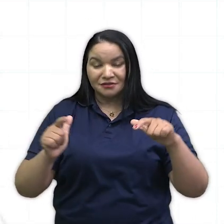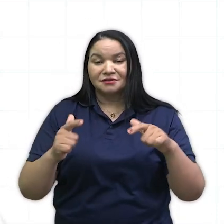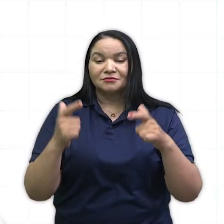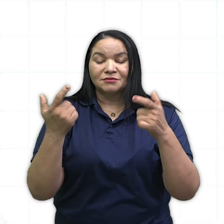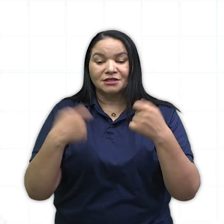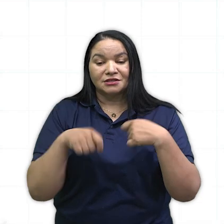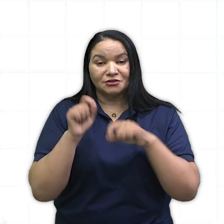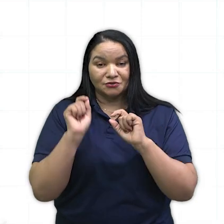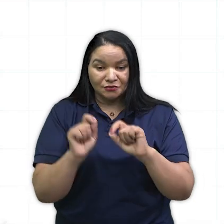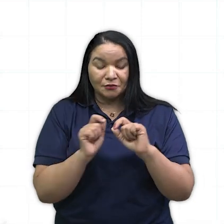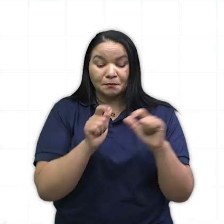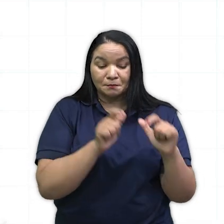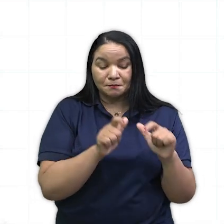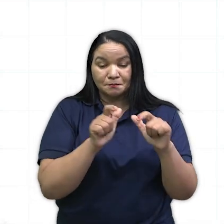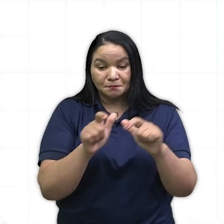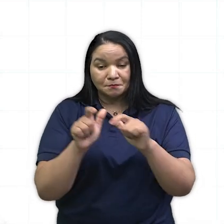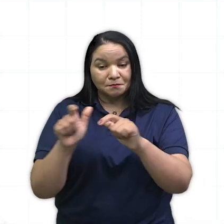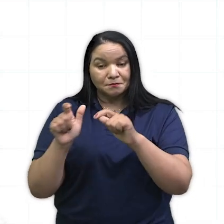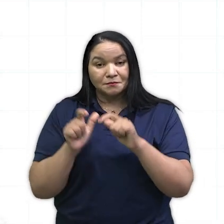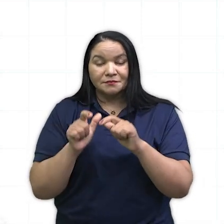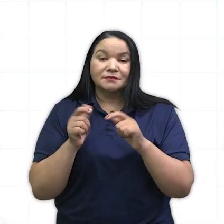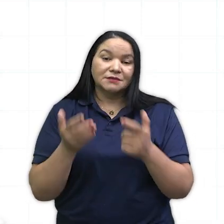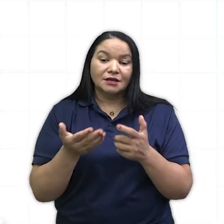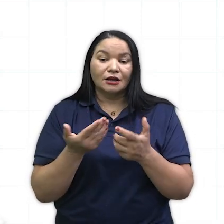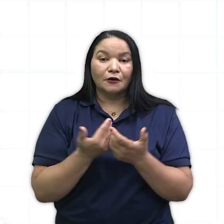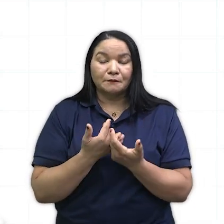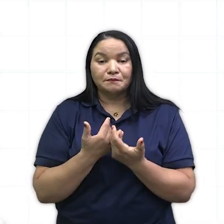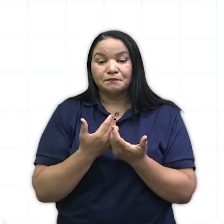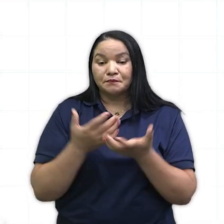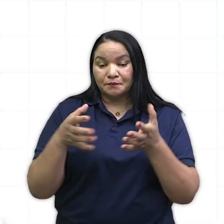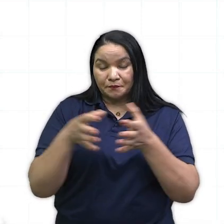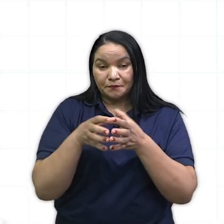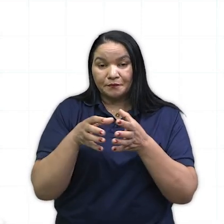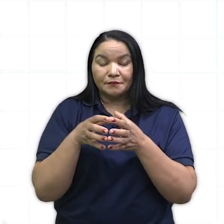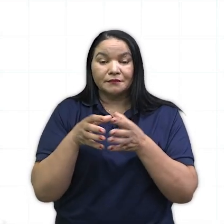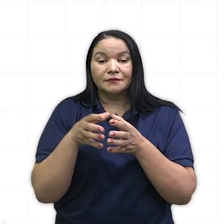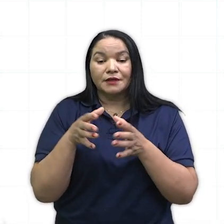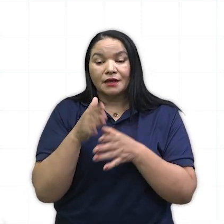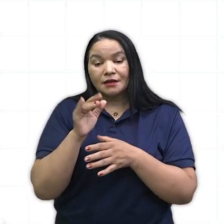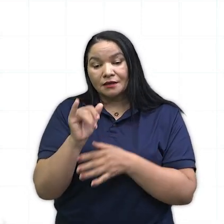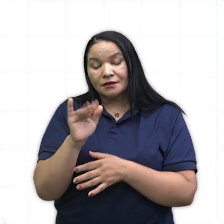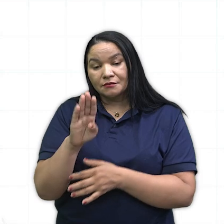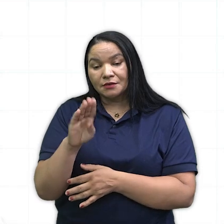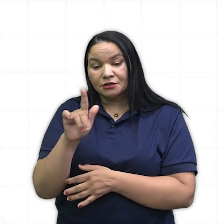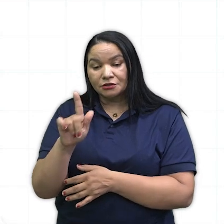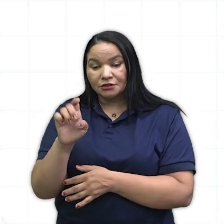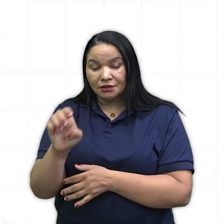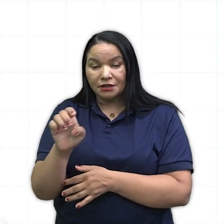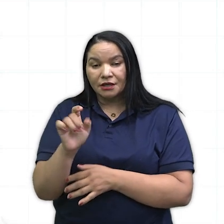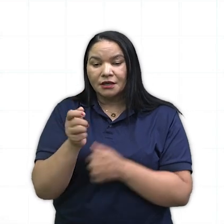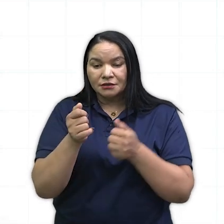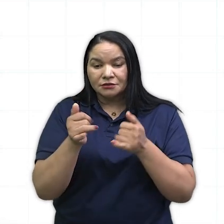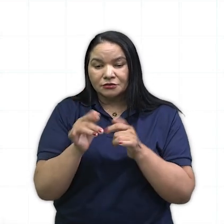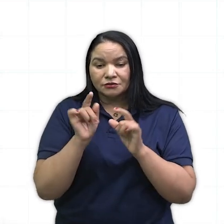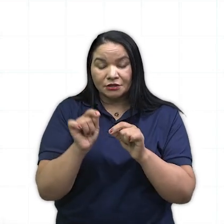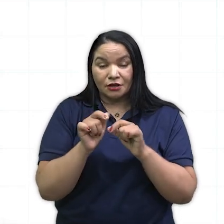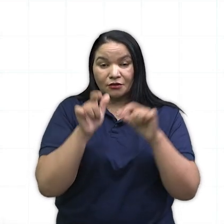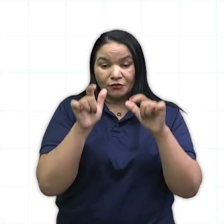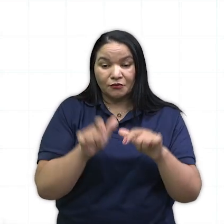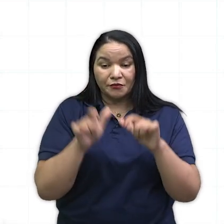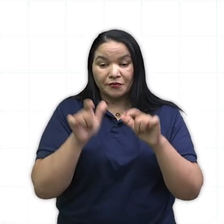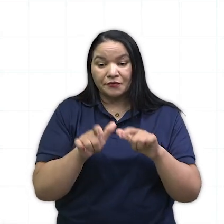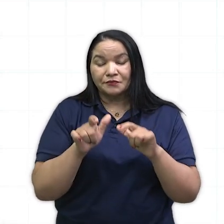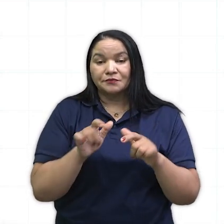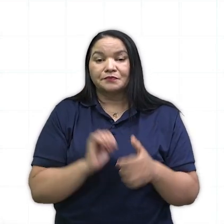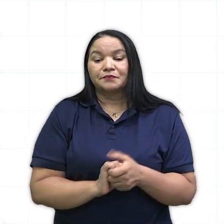ser regionalizado. E o IBGE criou uma regionalização para o estado do Amazonas. Nós temos a